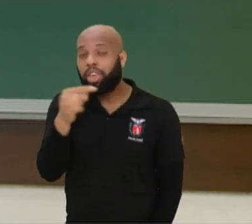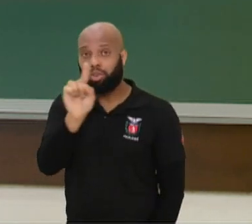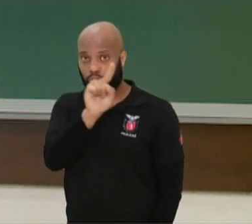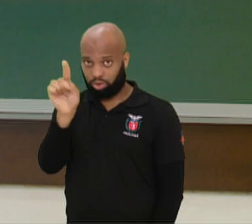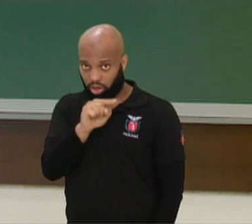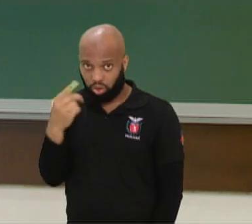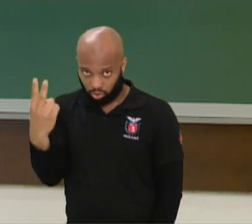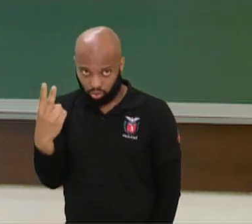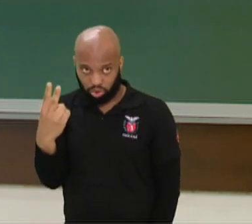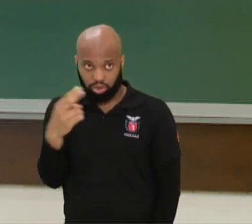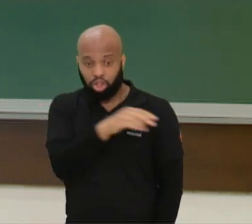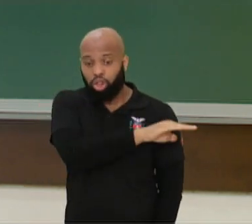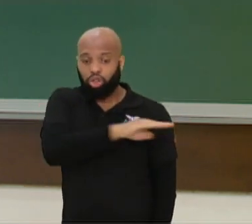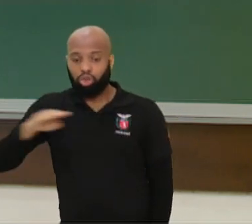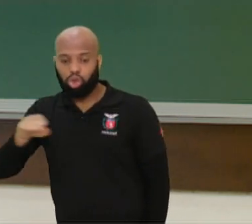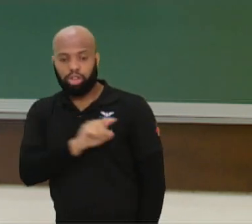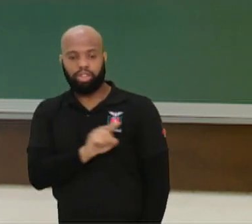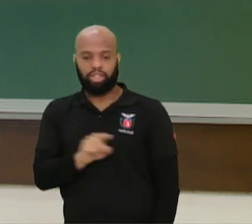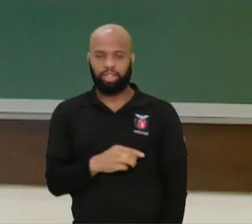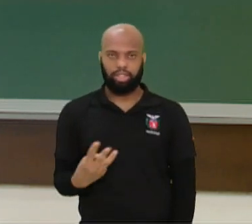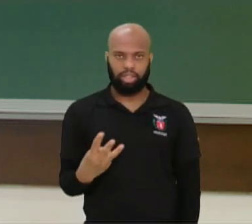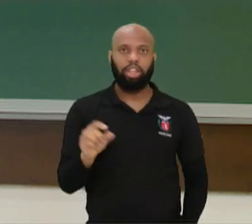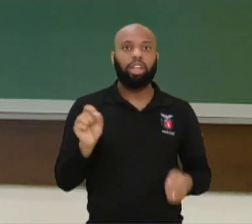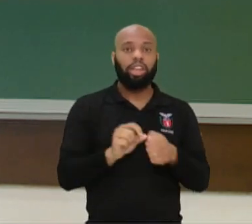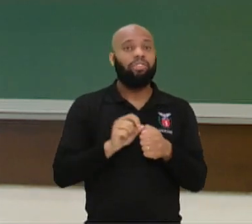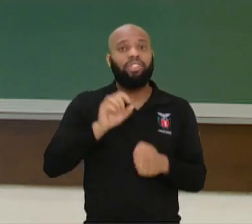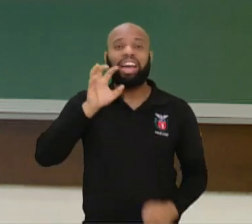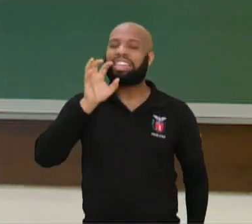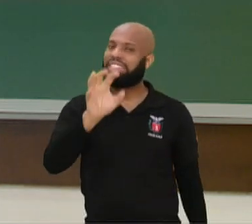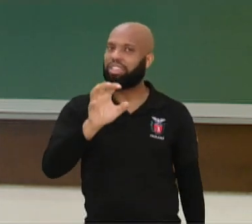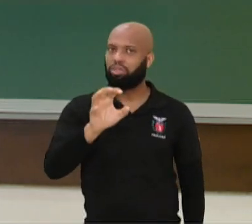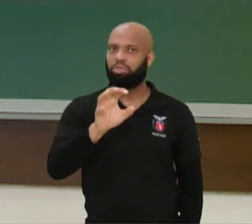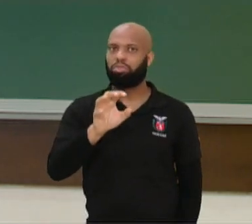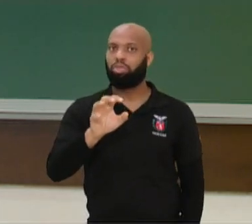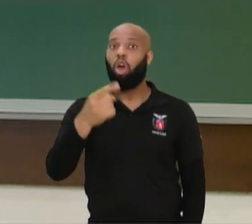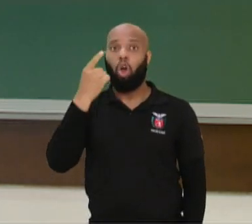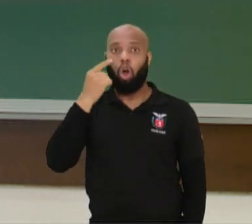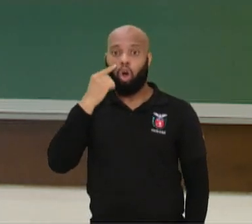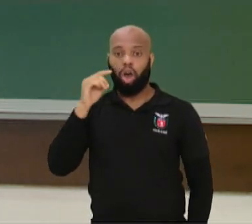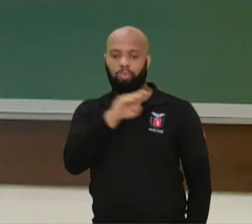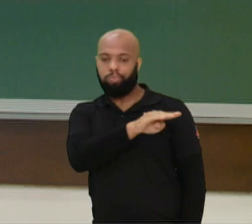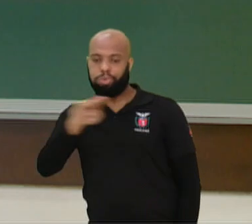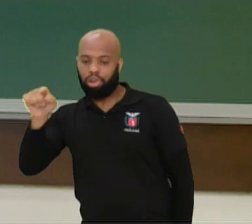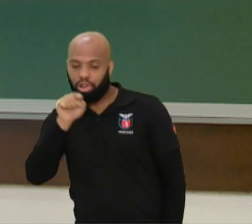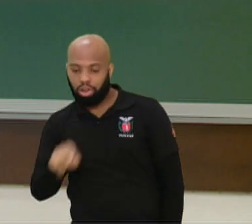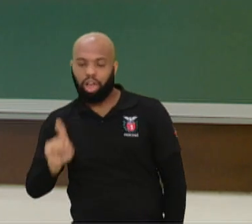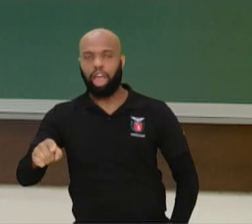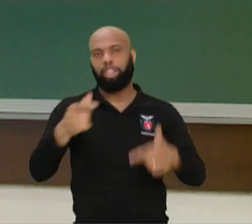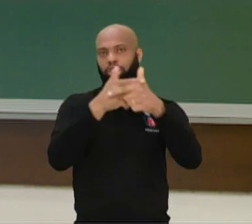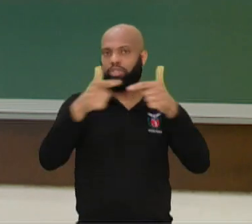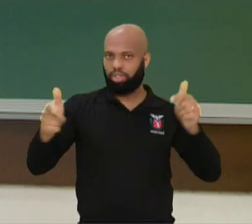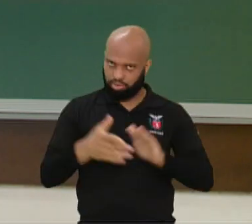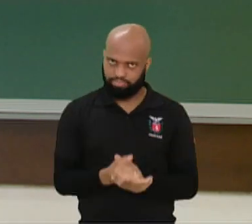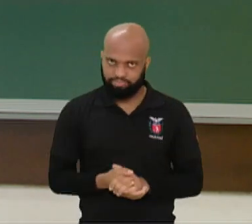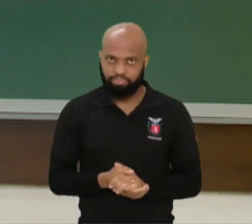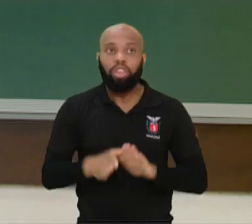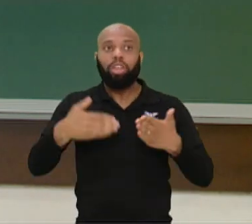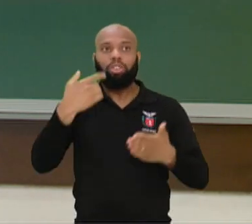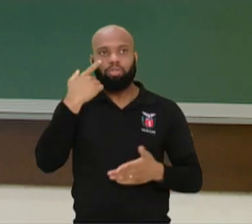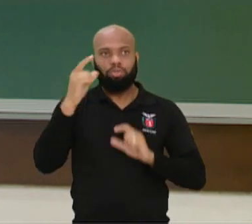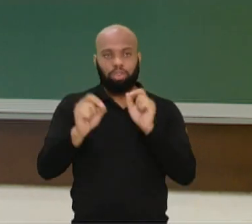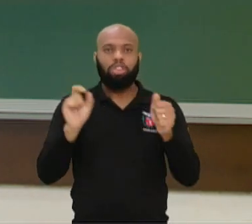o segundo número complexo, tudo isso dividido pelo terceiro número complexo.